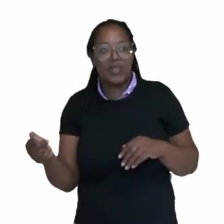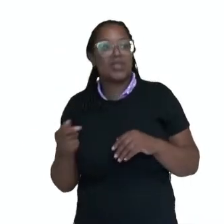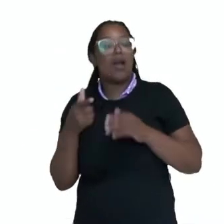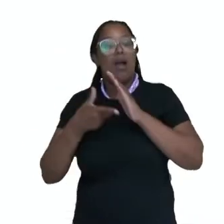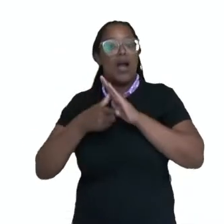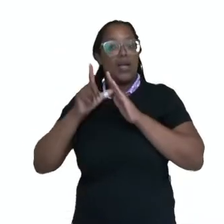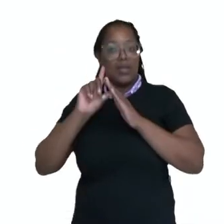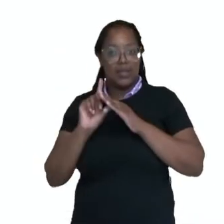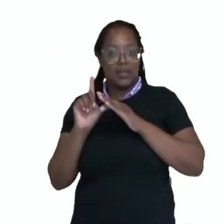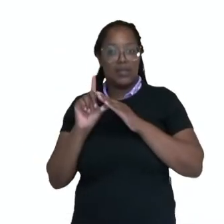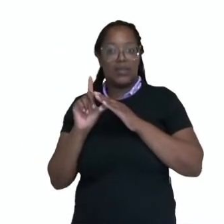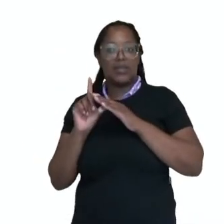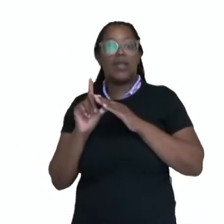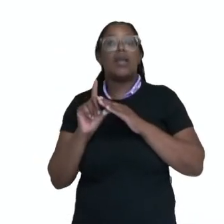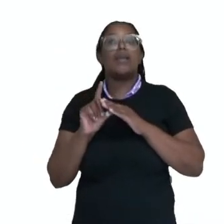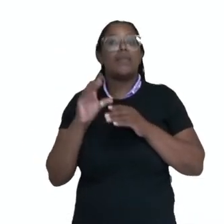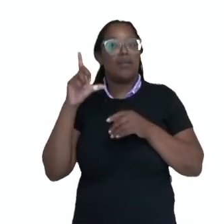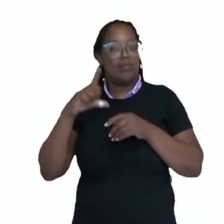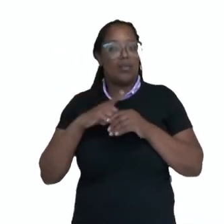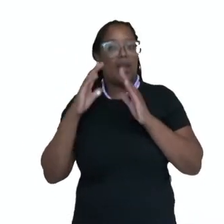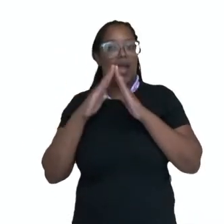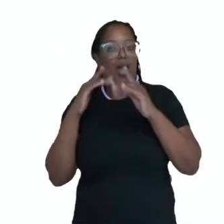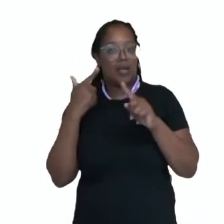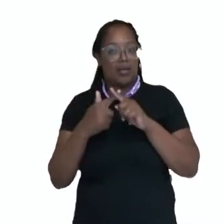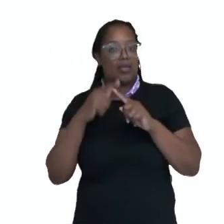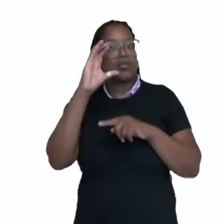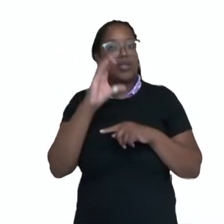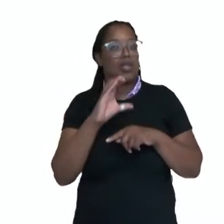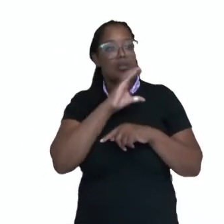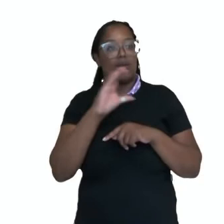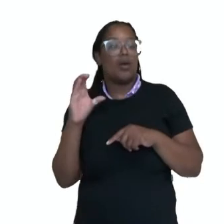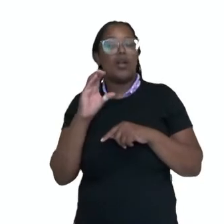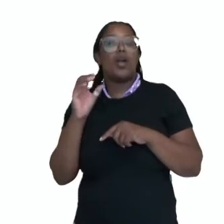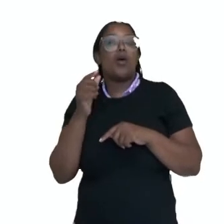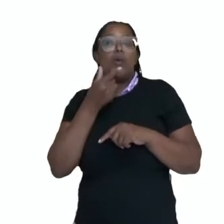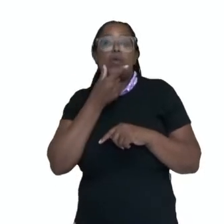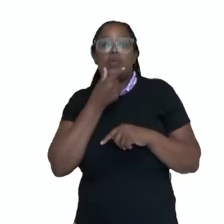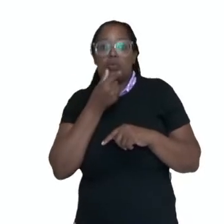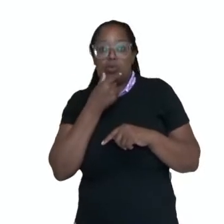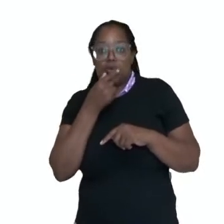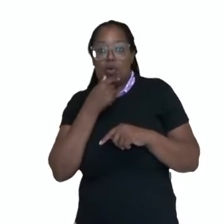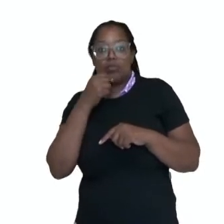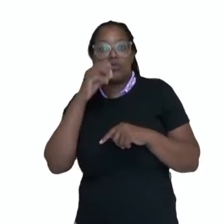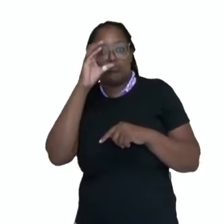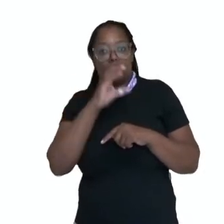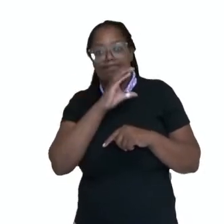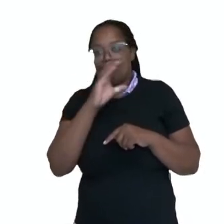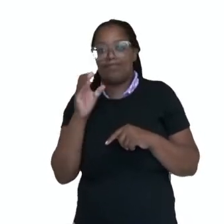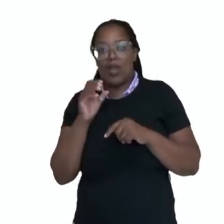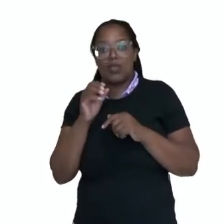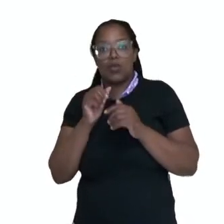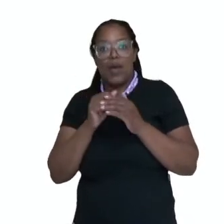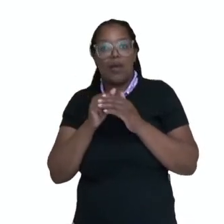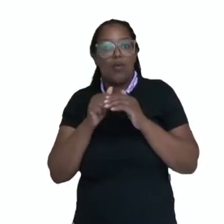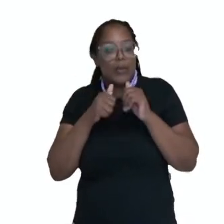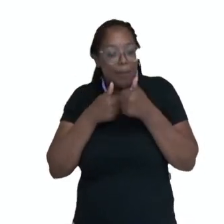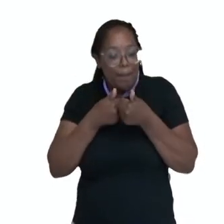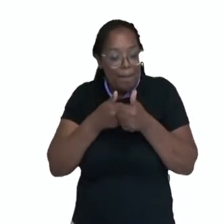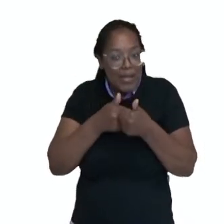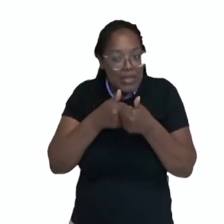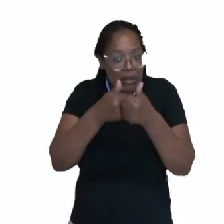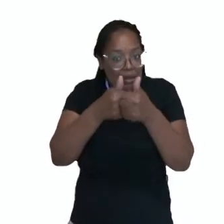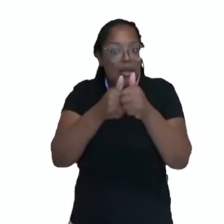do surgimento da Igreja Católica, quando os cristãos eram perseguidos por Roma, eles riscavam um peixe no chão para